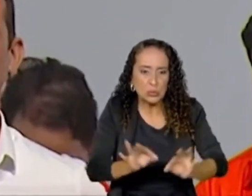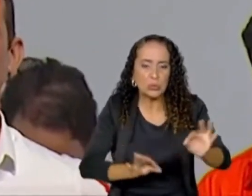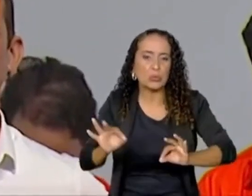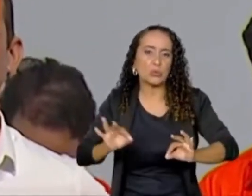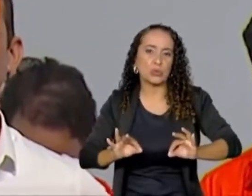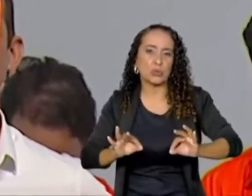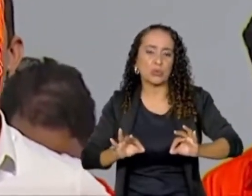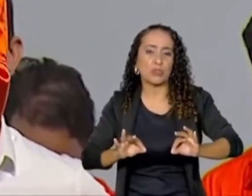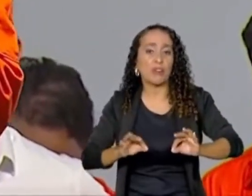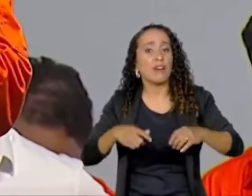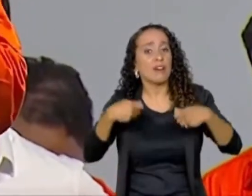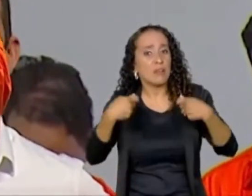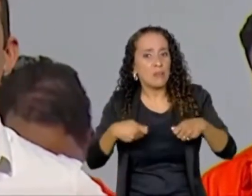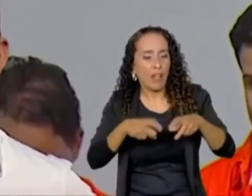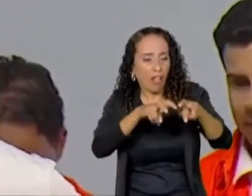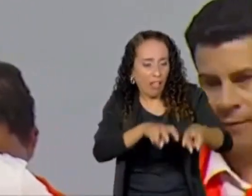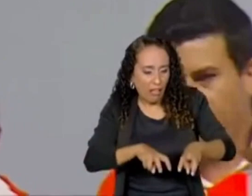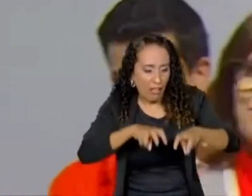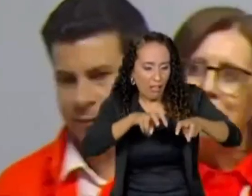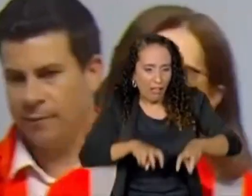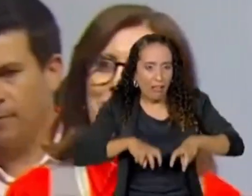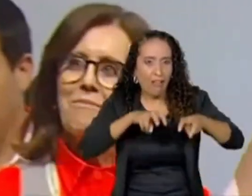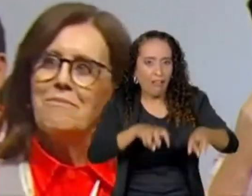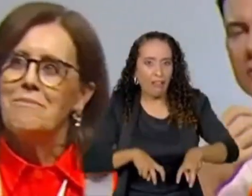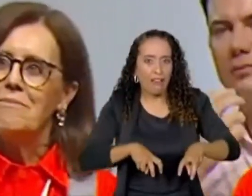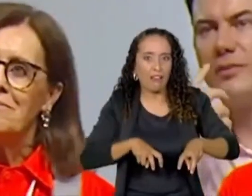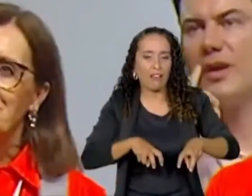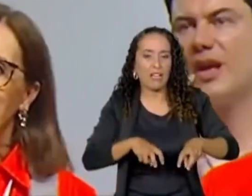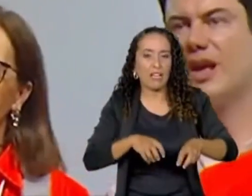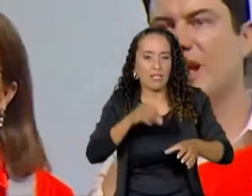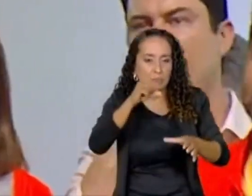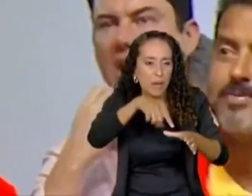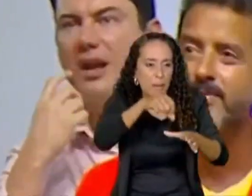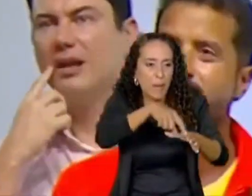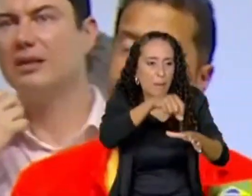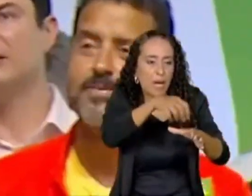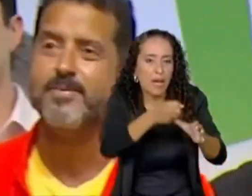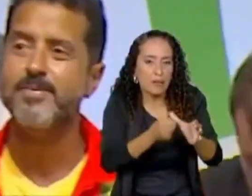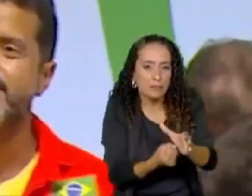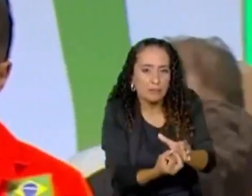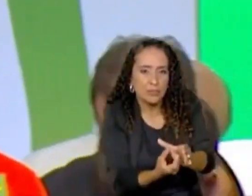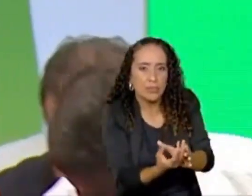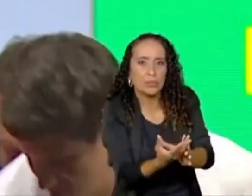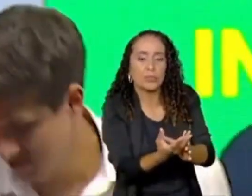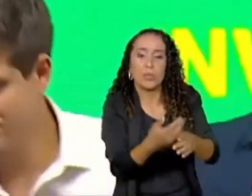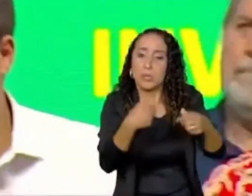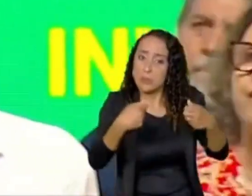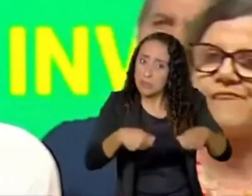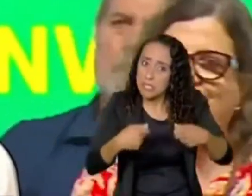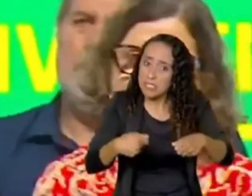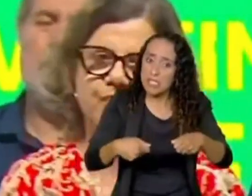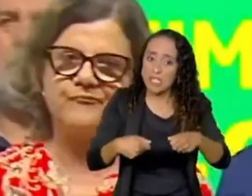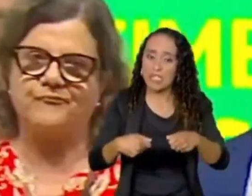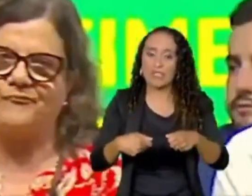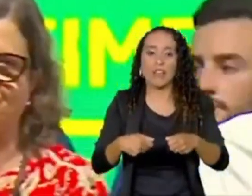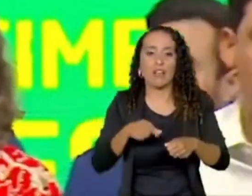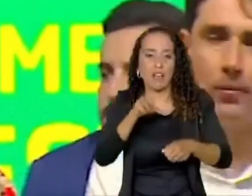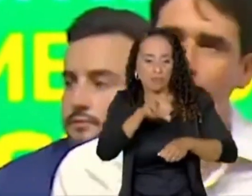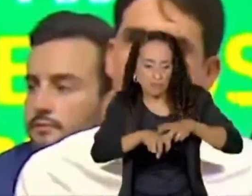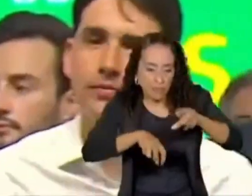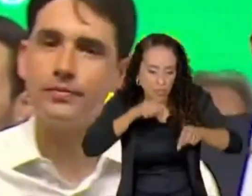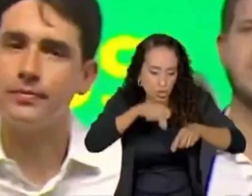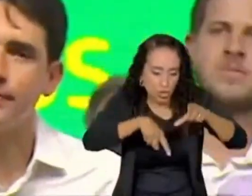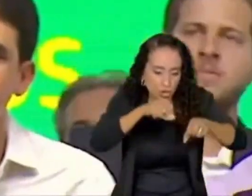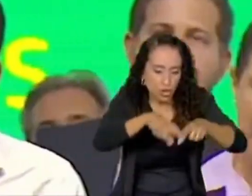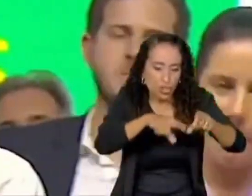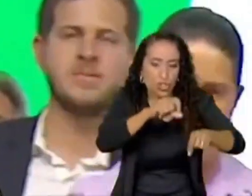Maria? Você tem que arar essa terra, você tem que adubar essa terra. Depois que você aduba, você pega e joga a semente.